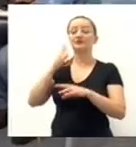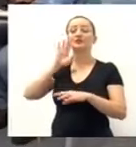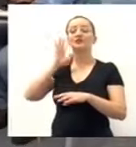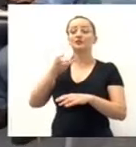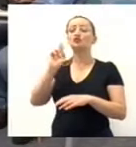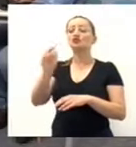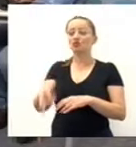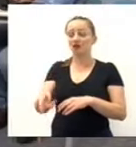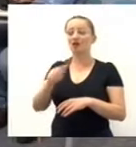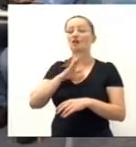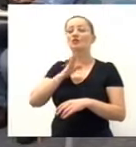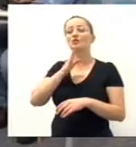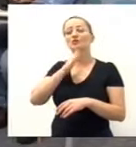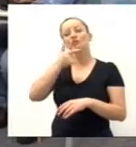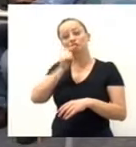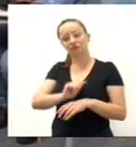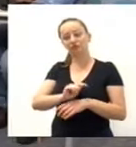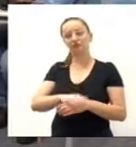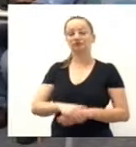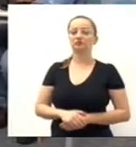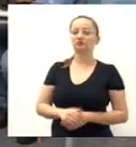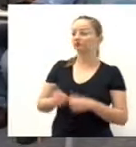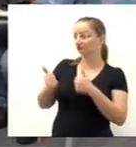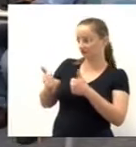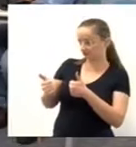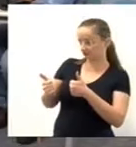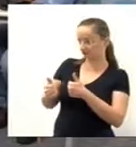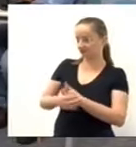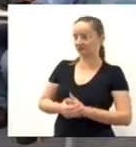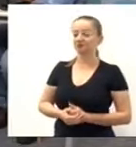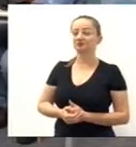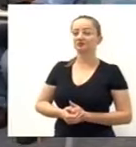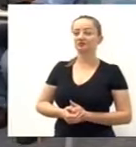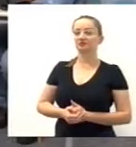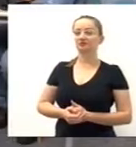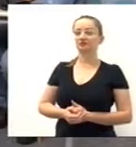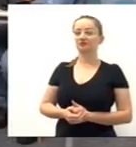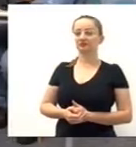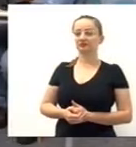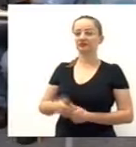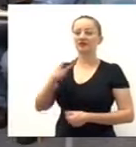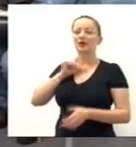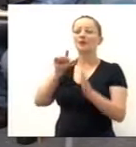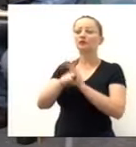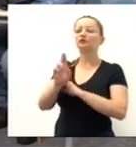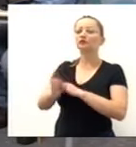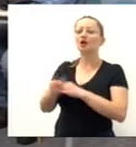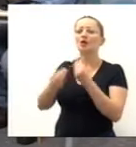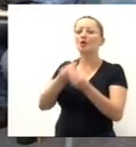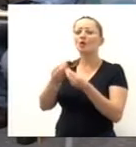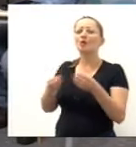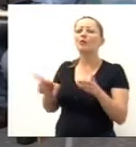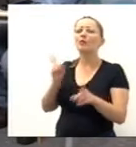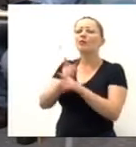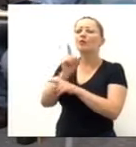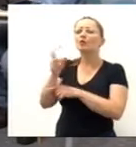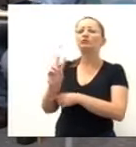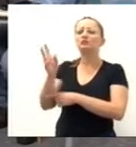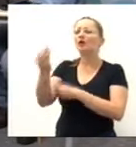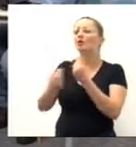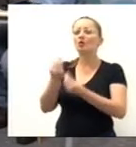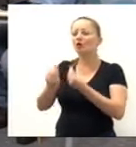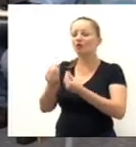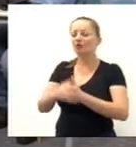o seno e cosseno. Certo, Vanderlei? Tem alguns questionamentos também, professor. Como que se chegaram a esses valores? Como